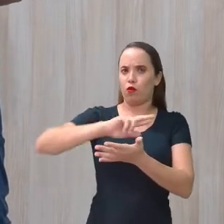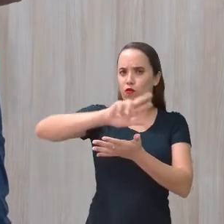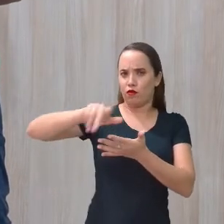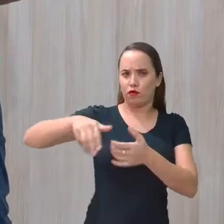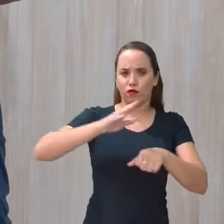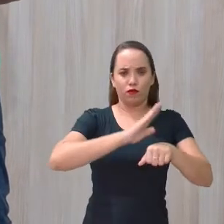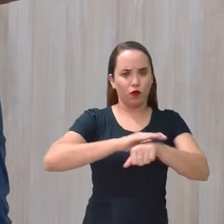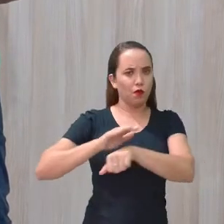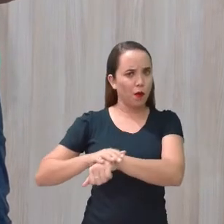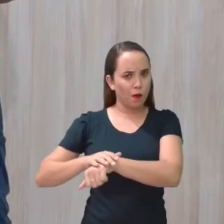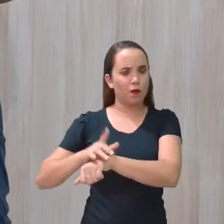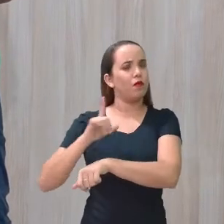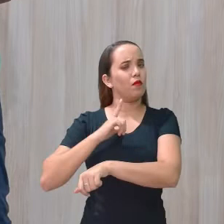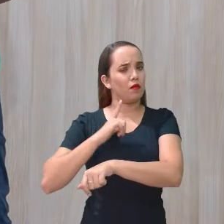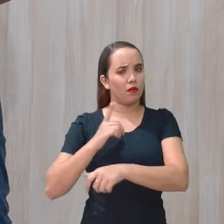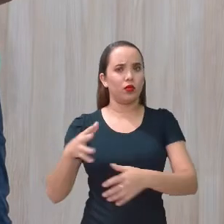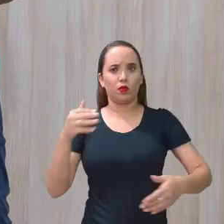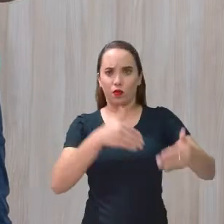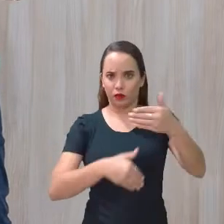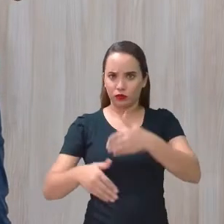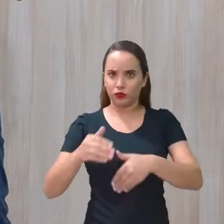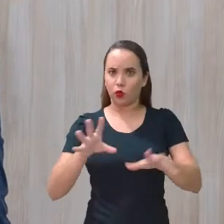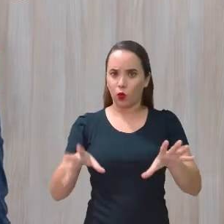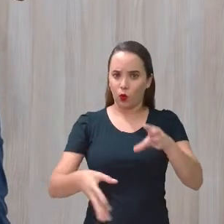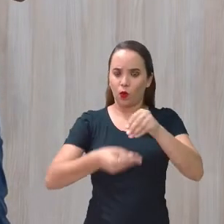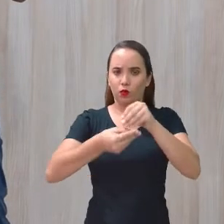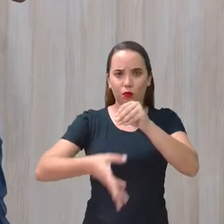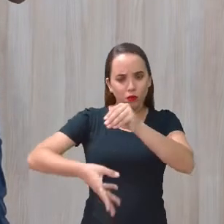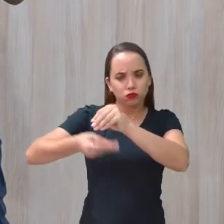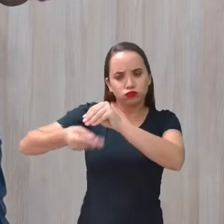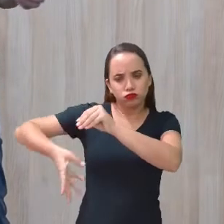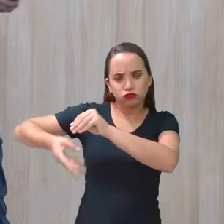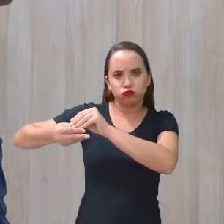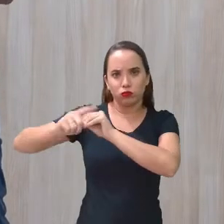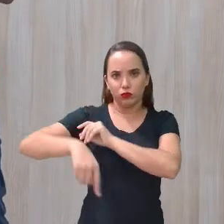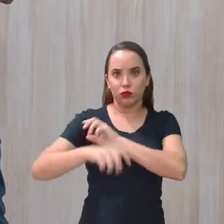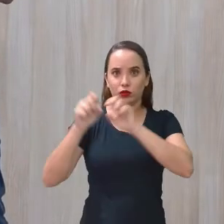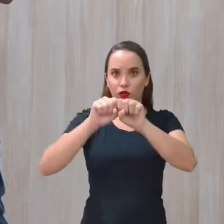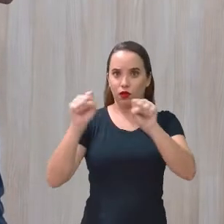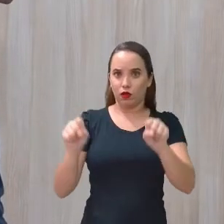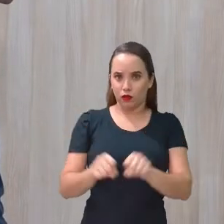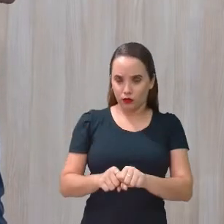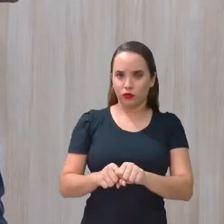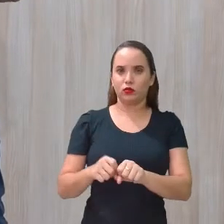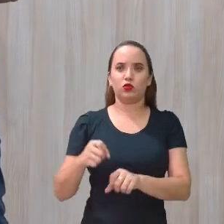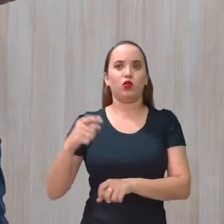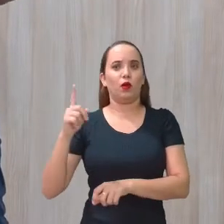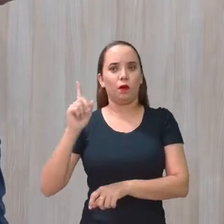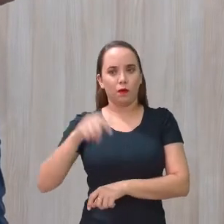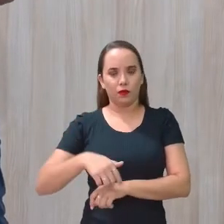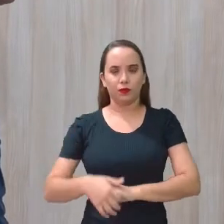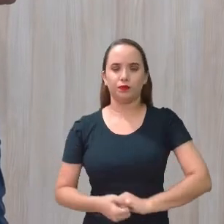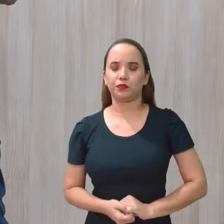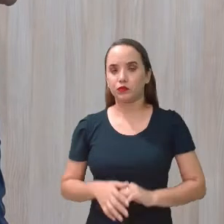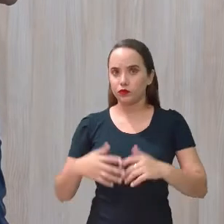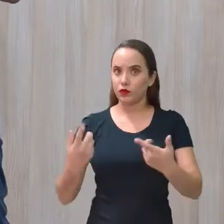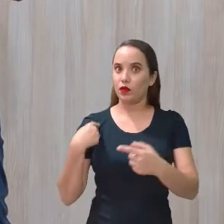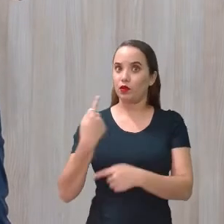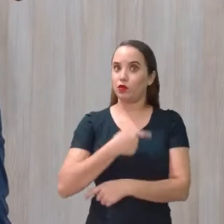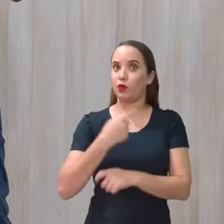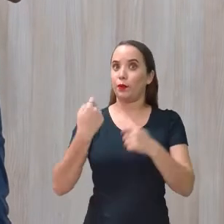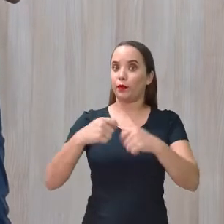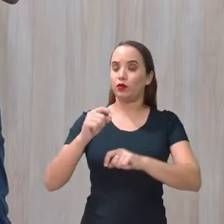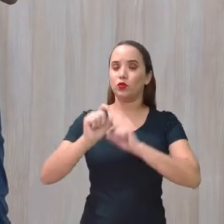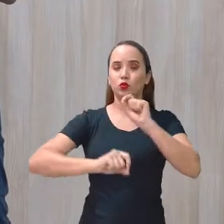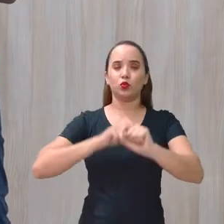gente está compondo esse assunto, tá certo? A gente está estudando as equações e os sistemas de equações e a gente precisa que você compreenda